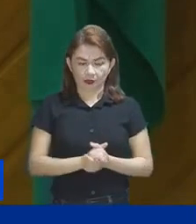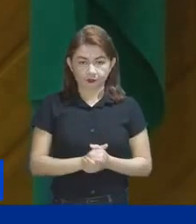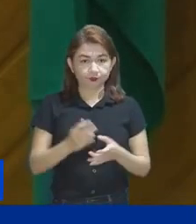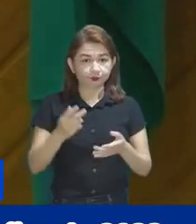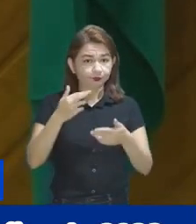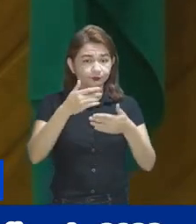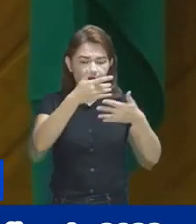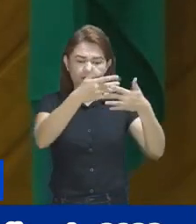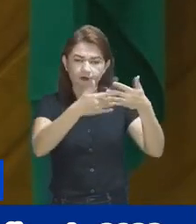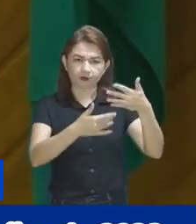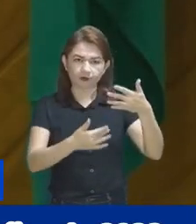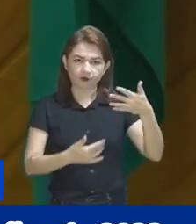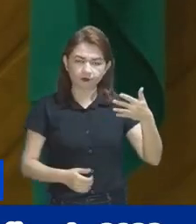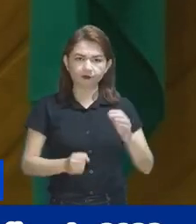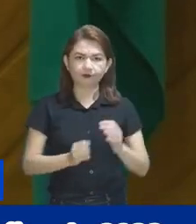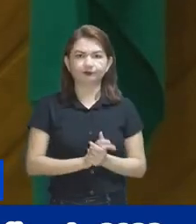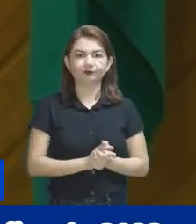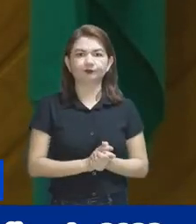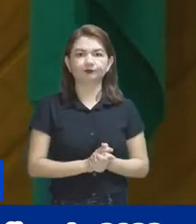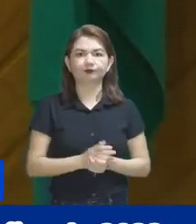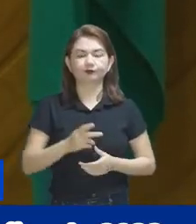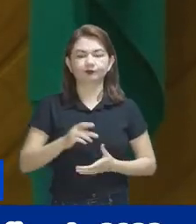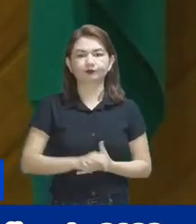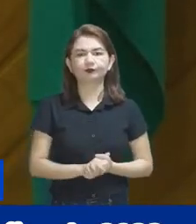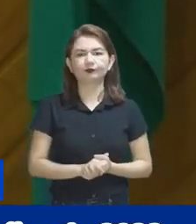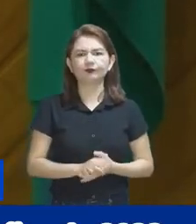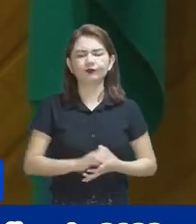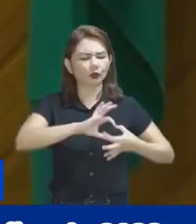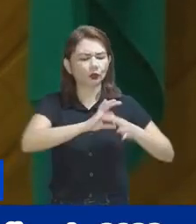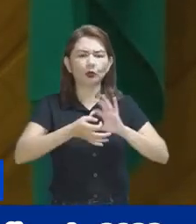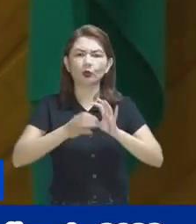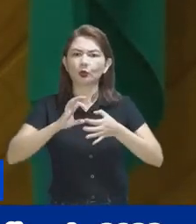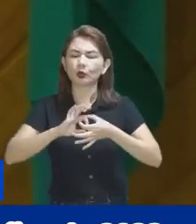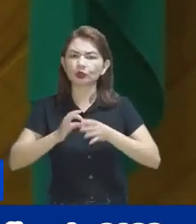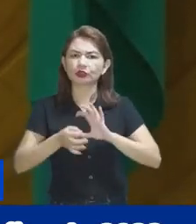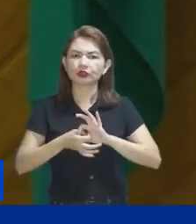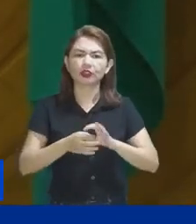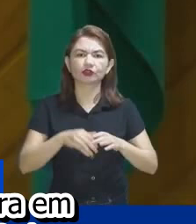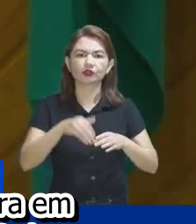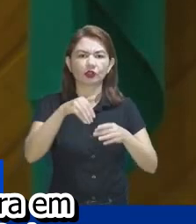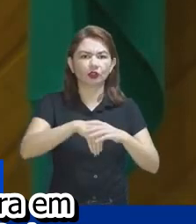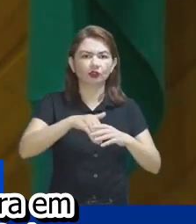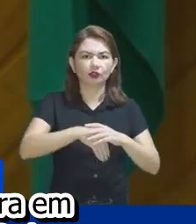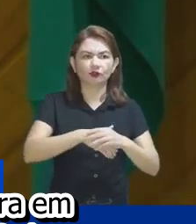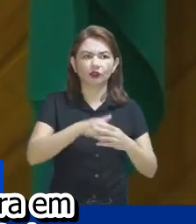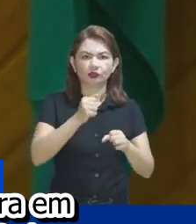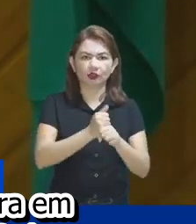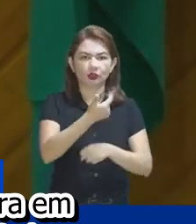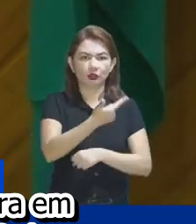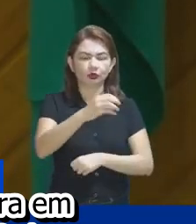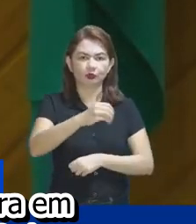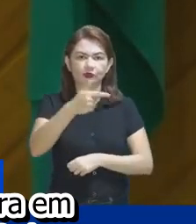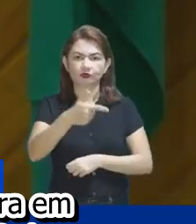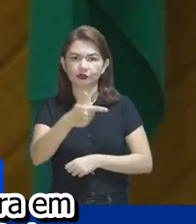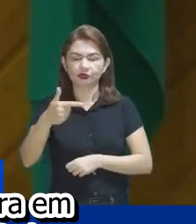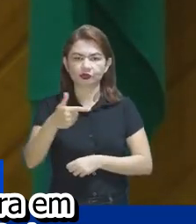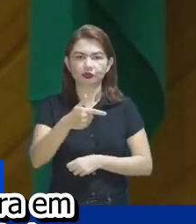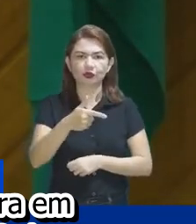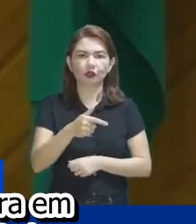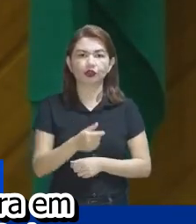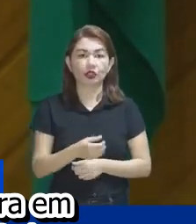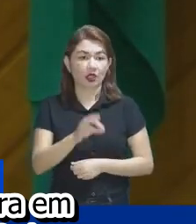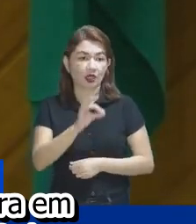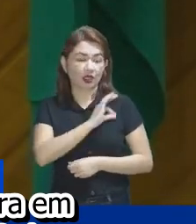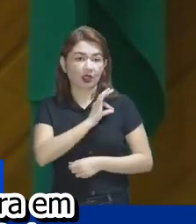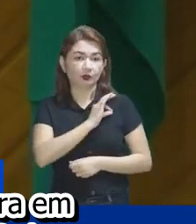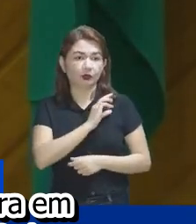feitos do processo judicial demonstrou que, no contexto das eleições de 2022, durante ronda policial realizada